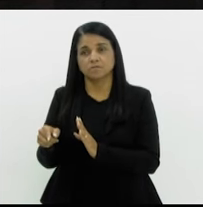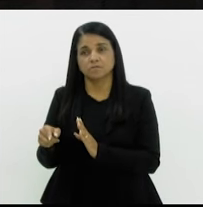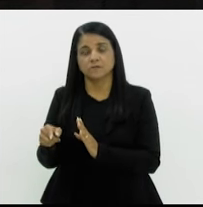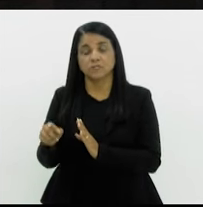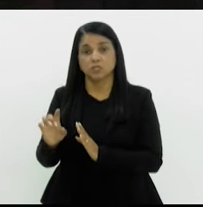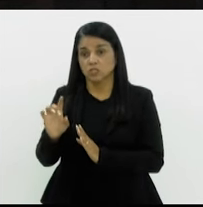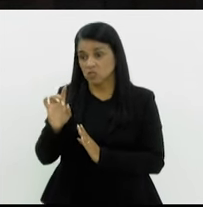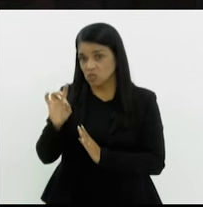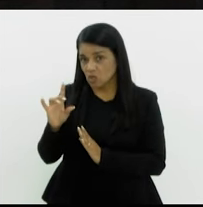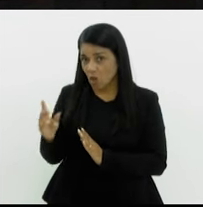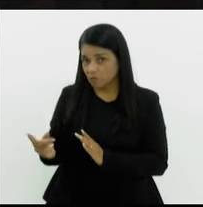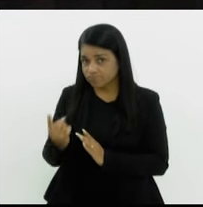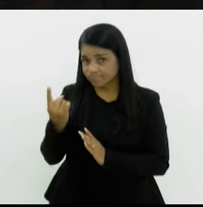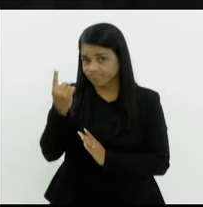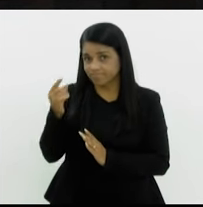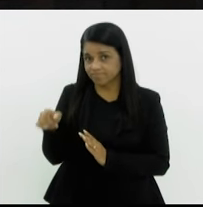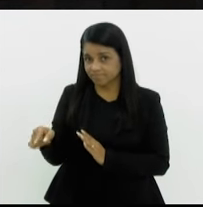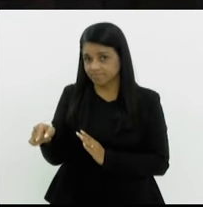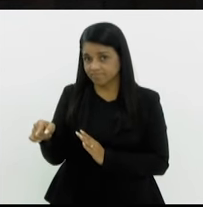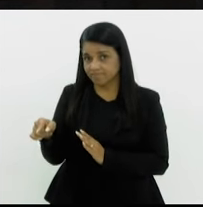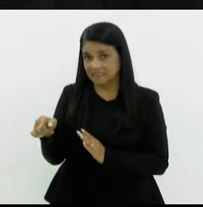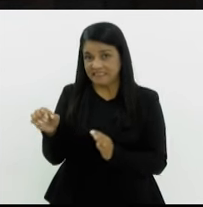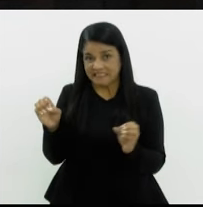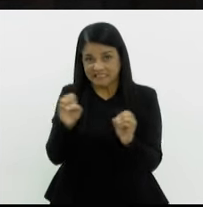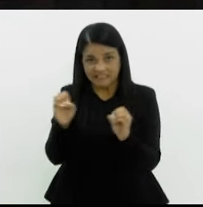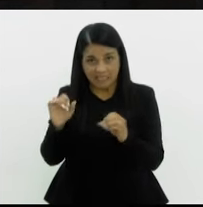só, sem acidente,